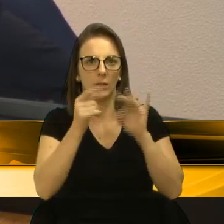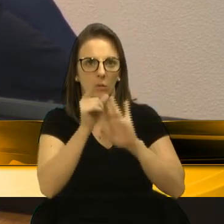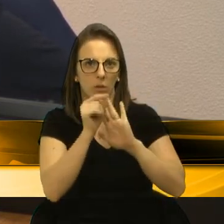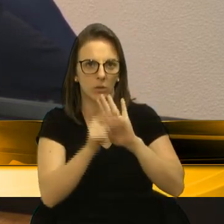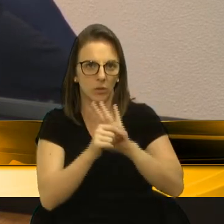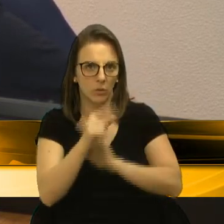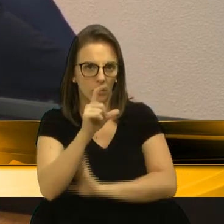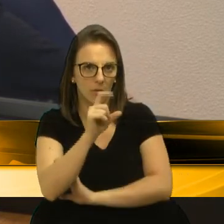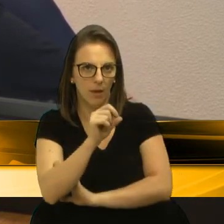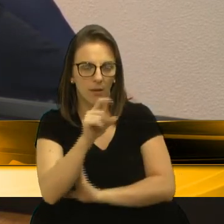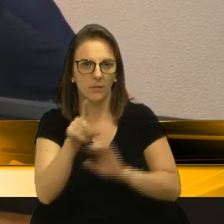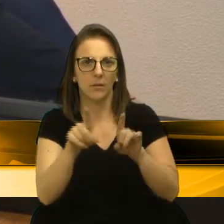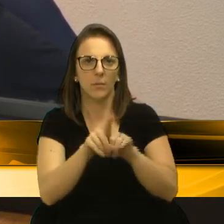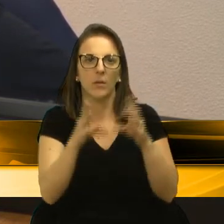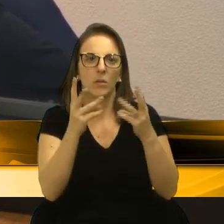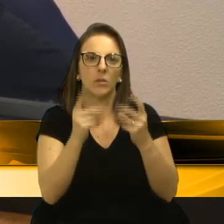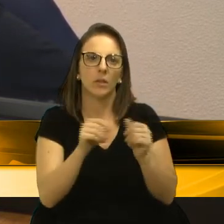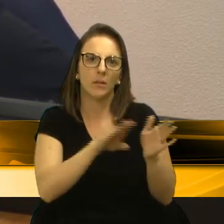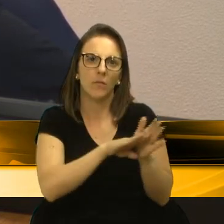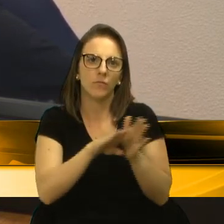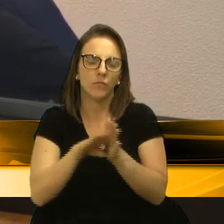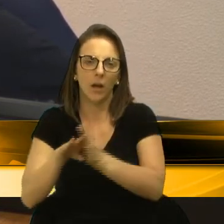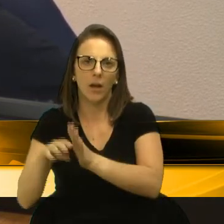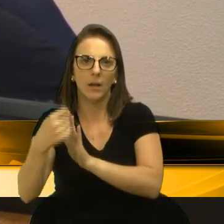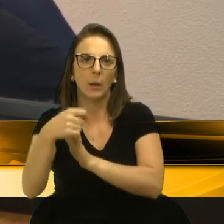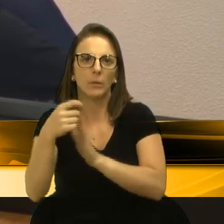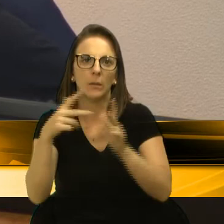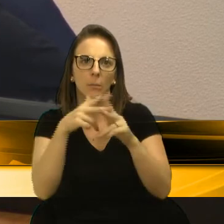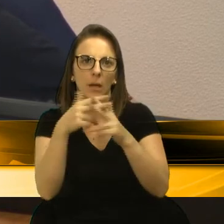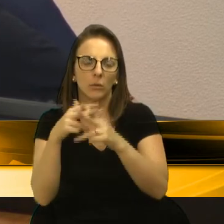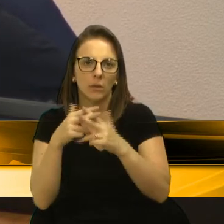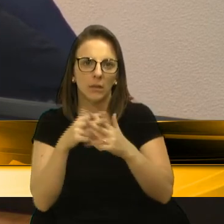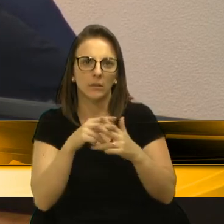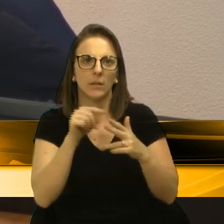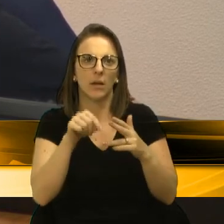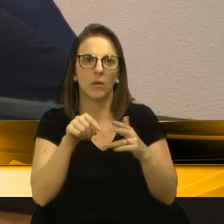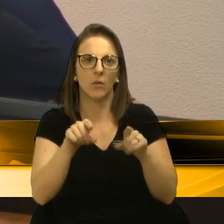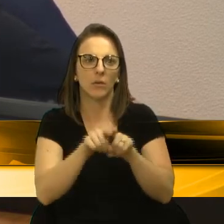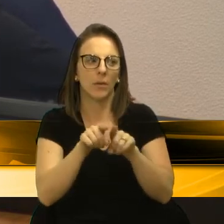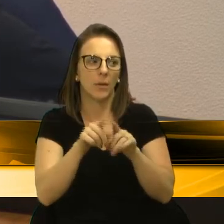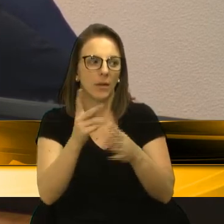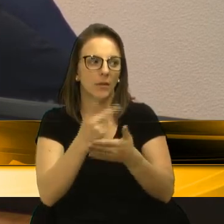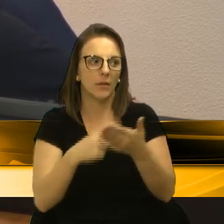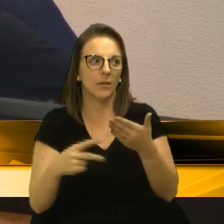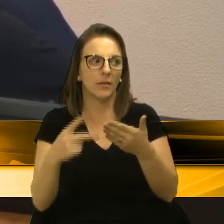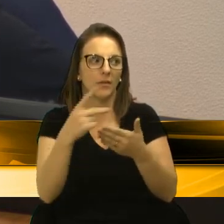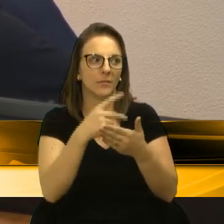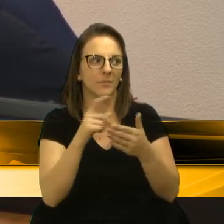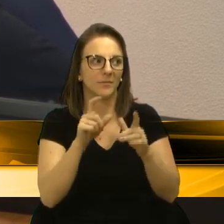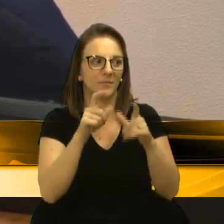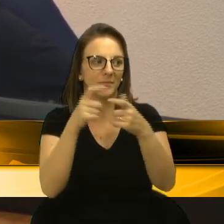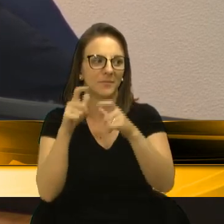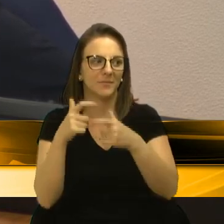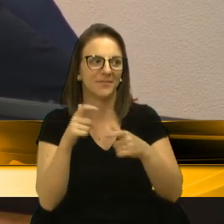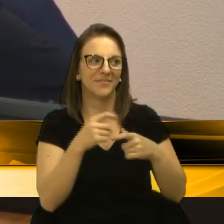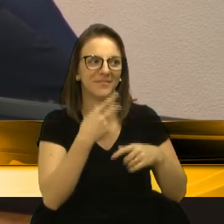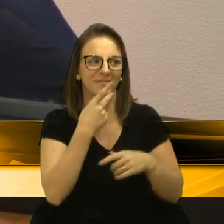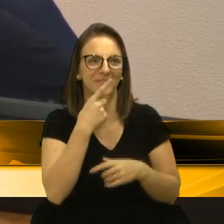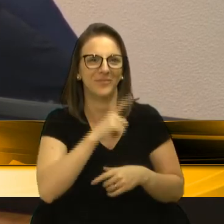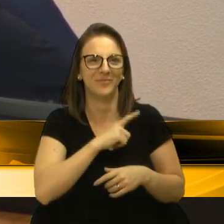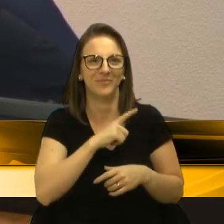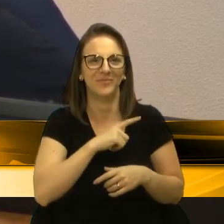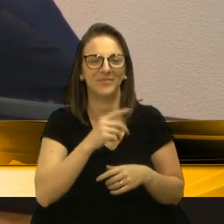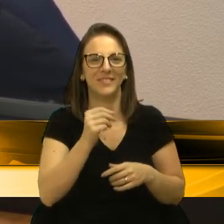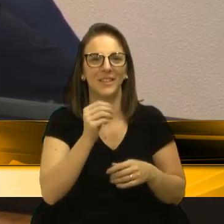a observação relativa à necessidade de manutenção no estabelecimento da peça gráfica mencionada no inciso 1 do caput deste artigo à disposição dos órgãos